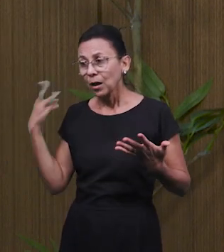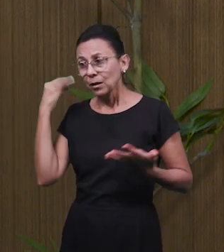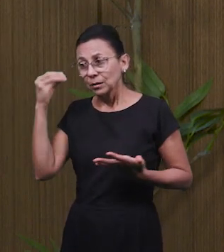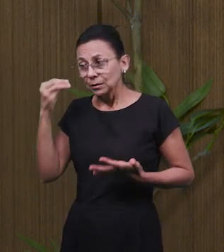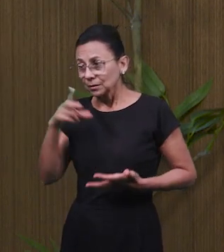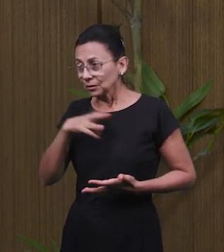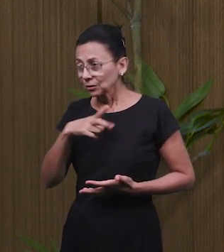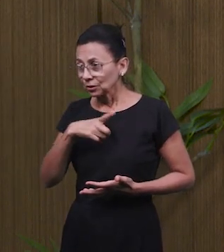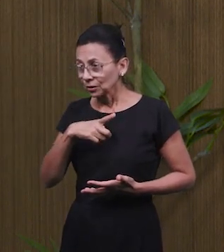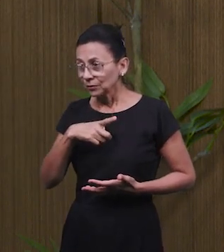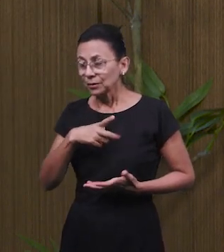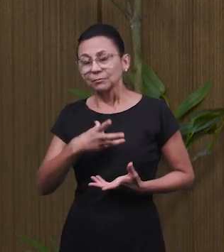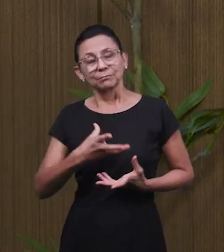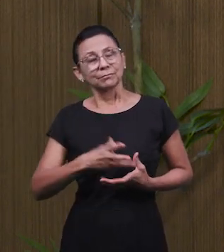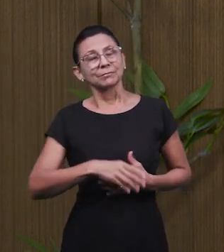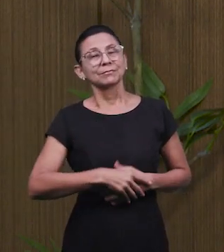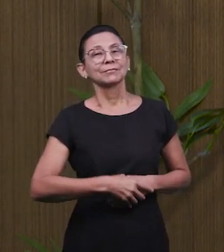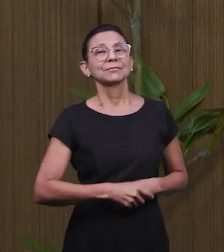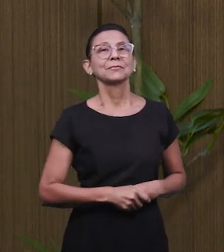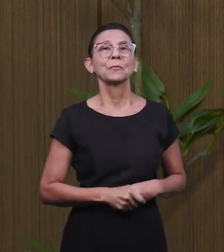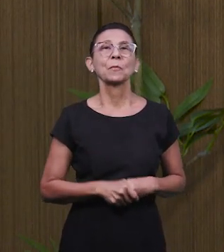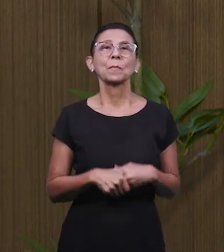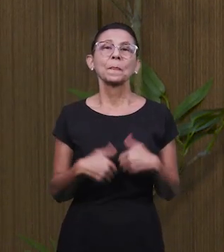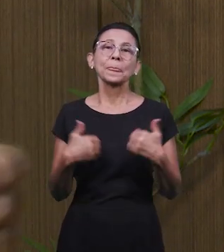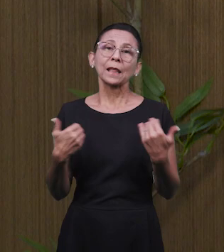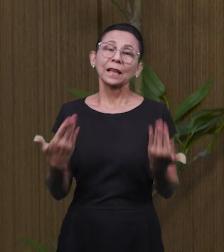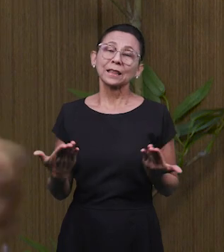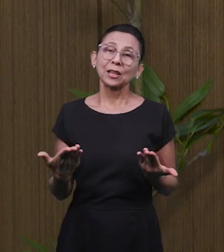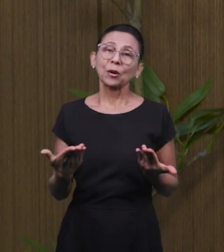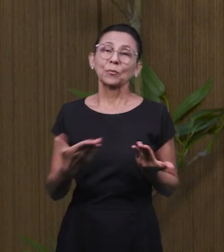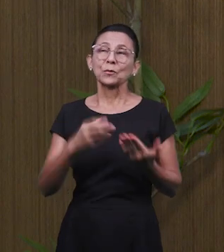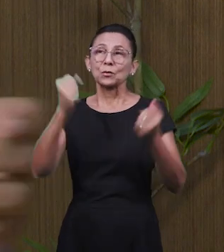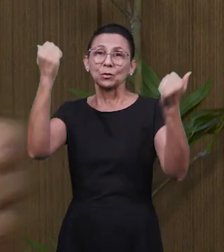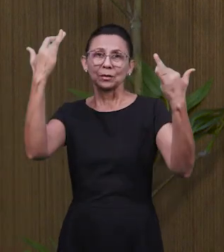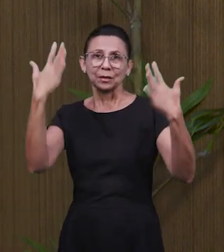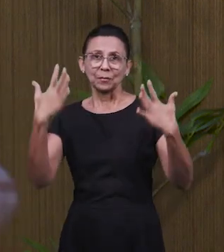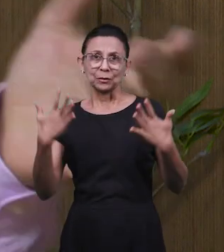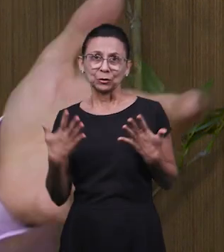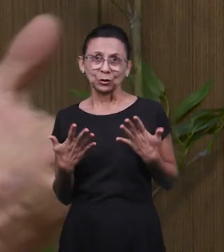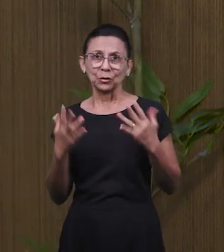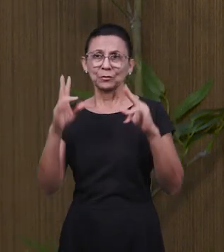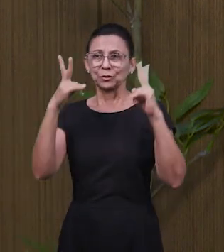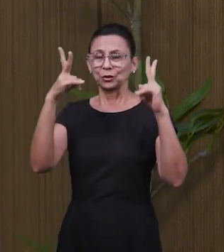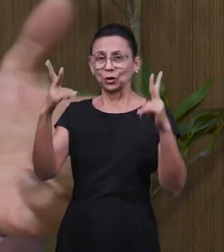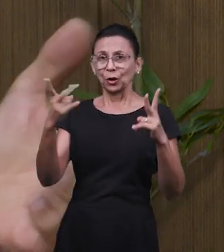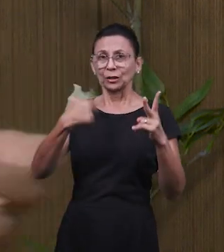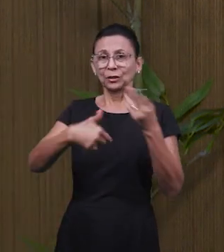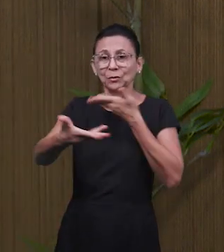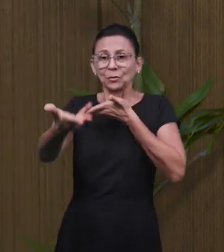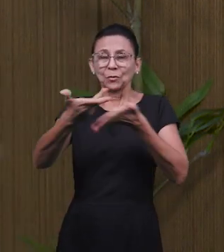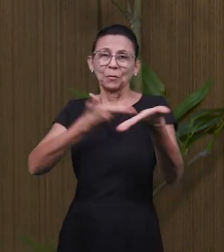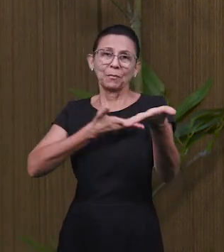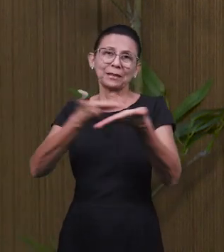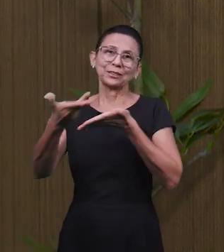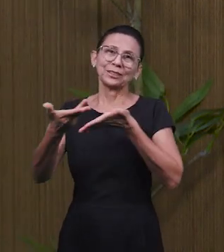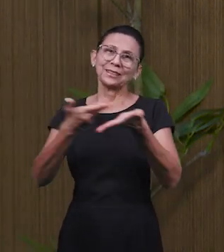bênçãos, as riquezas celestiais. É muito mais do que compartilhar. Eu posso compartilhar e faço, de ajuda material. Mas